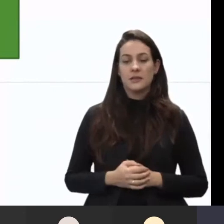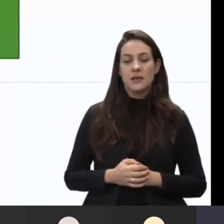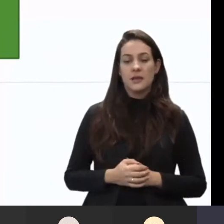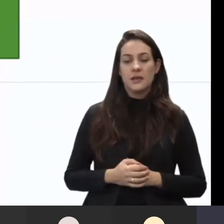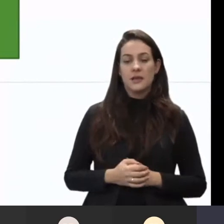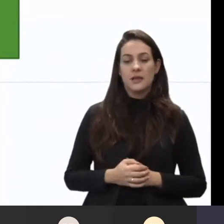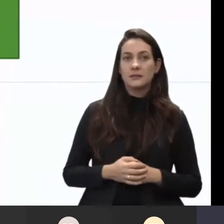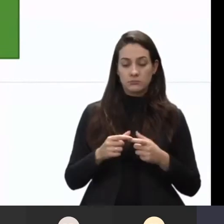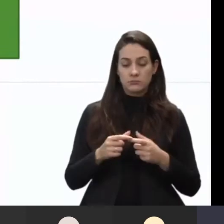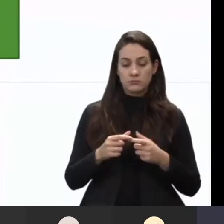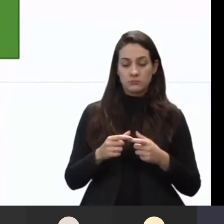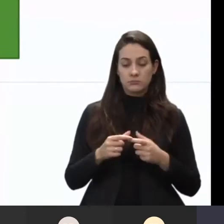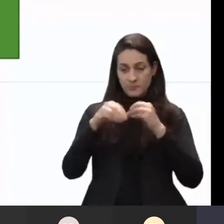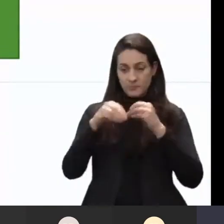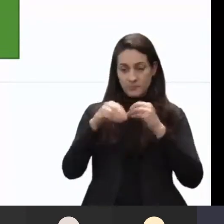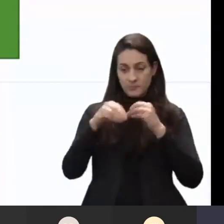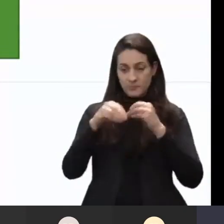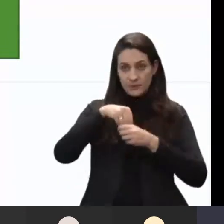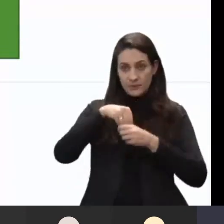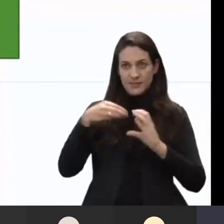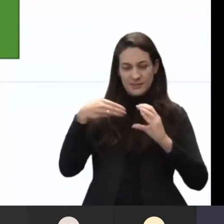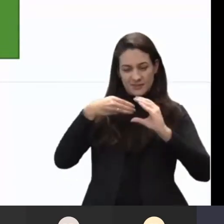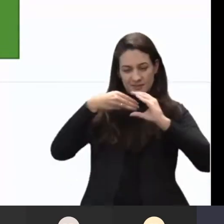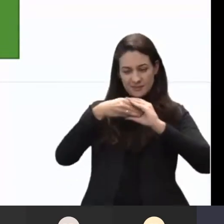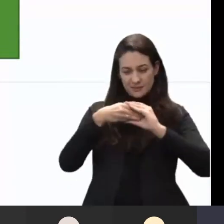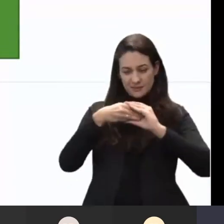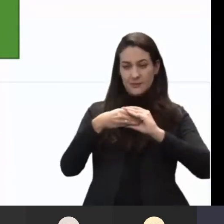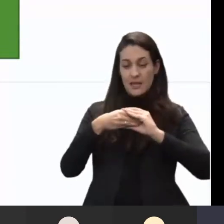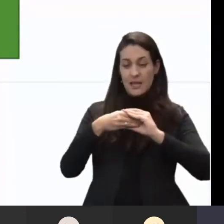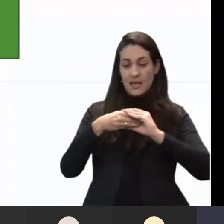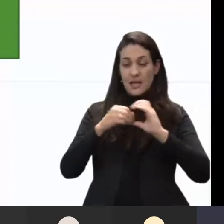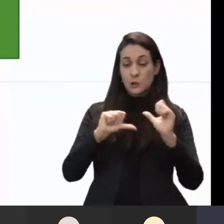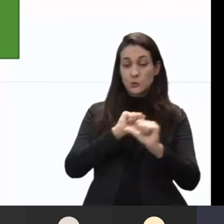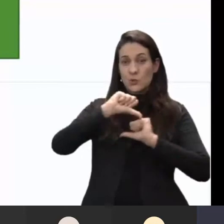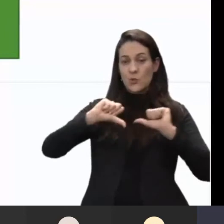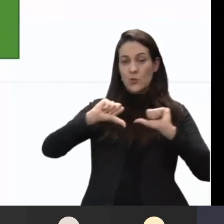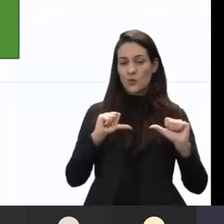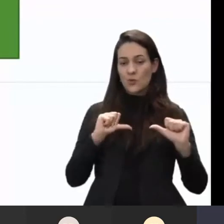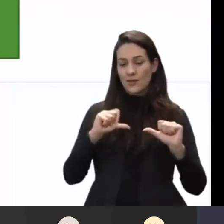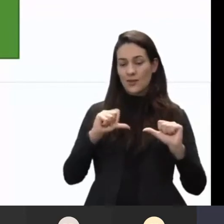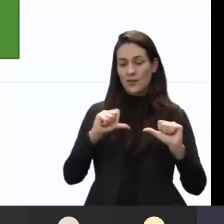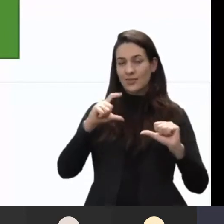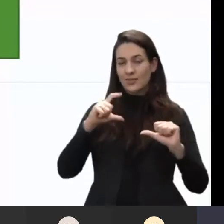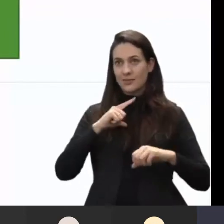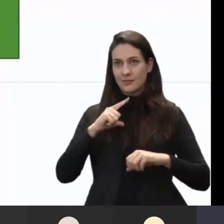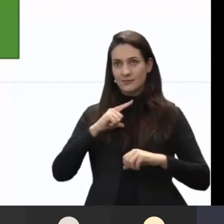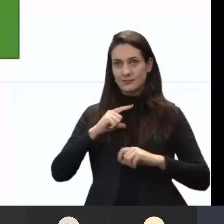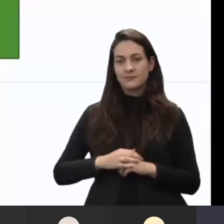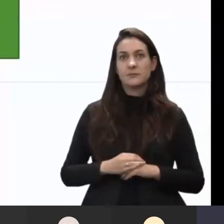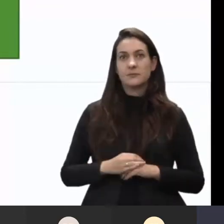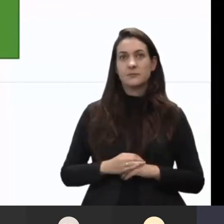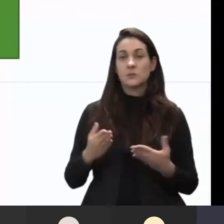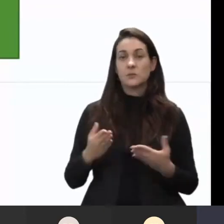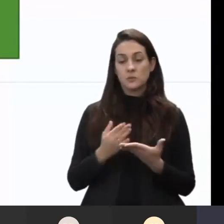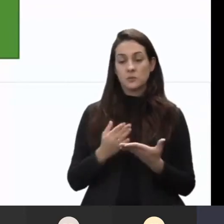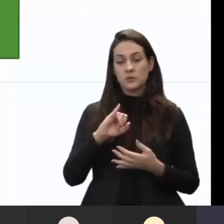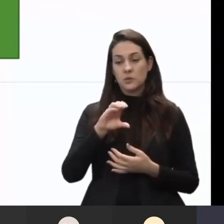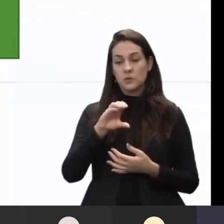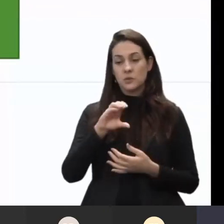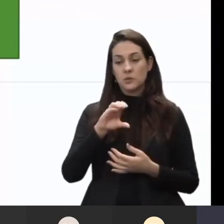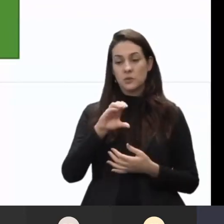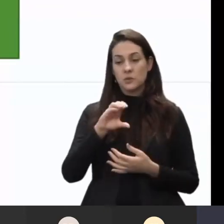proteínas e vai causar alteração na membrana celular microbiana. E aí, então, basicamente, nós temos o iodo hoje disponível como?